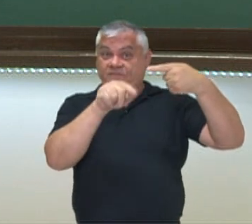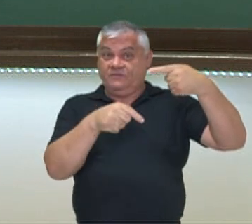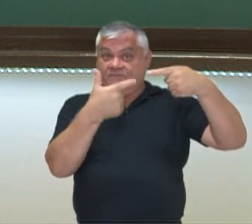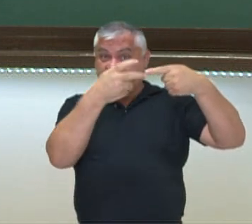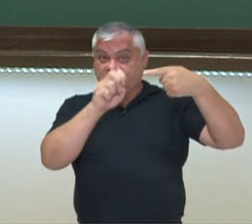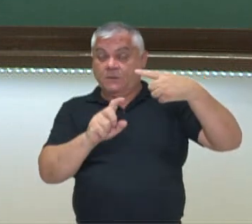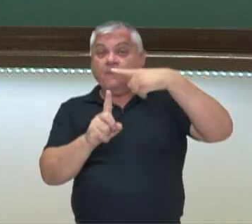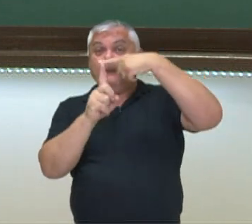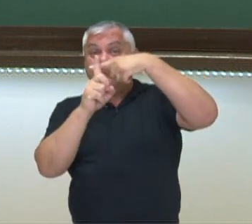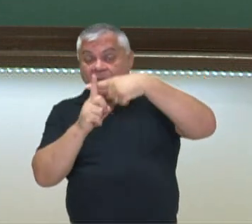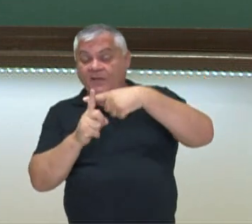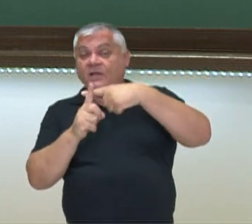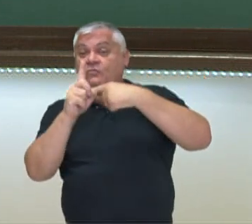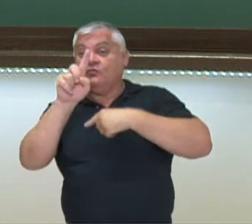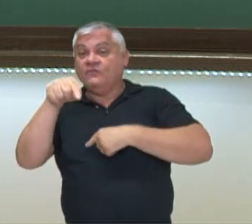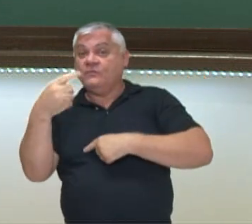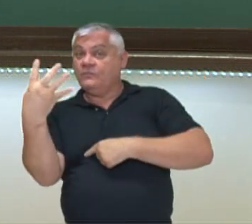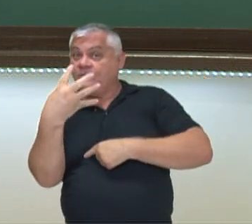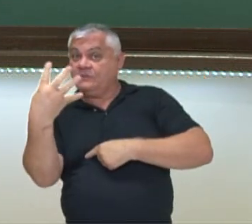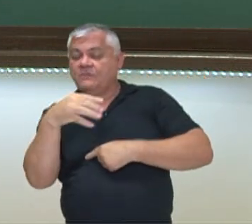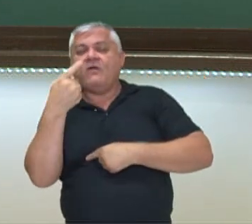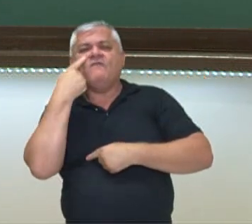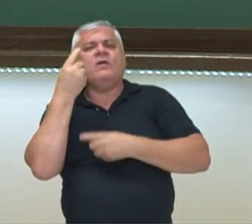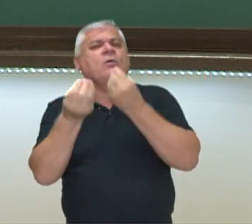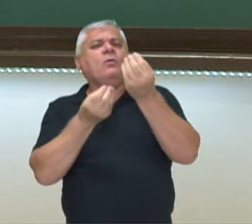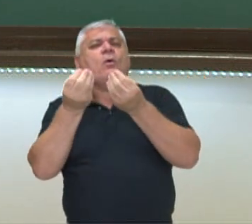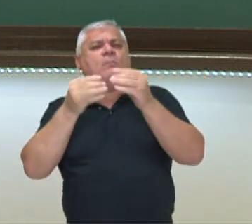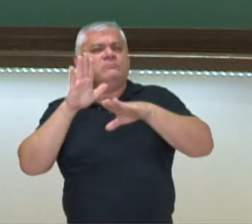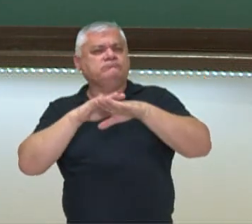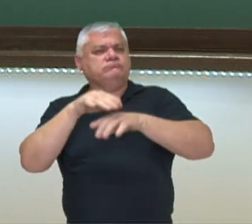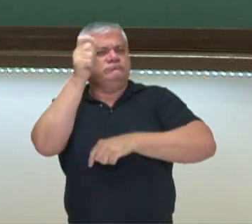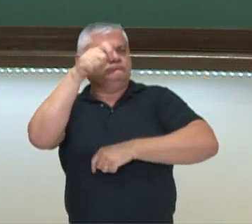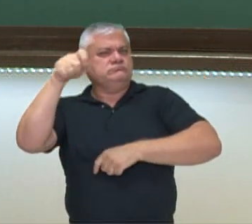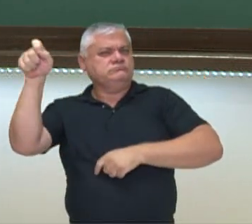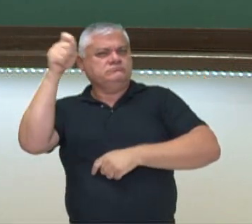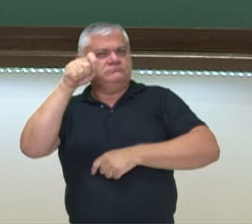mais 1,44. Dá uma olhadinha no quadro como é que fica essa conta.